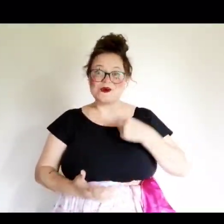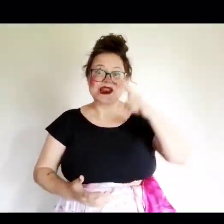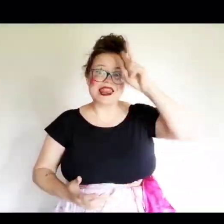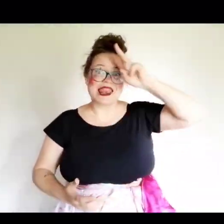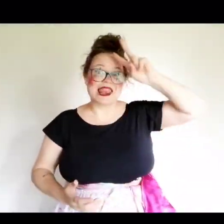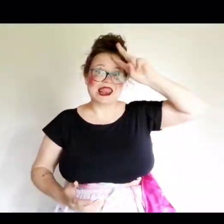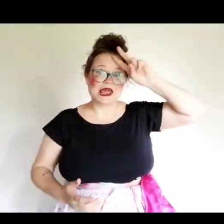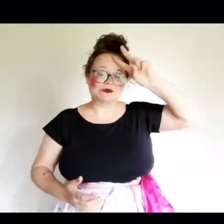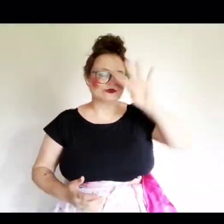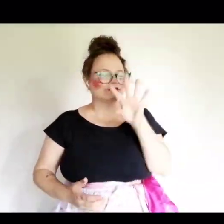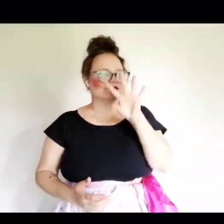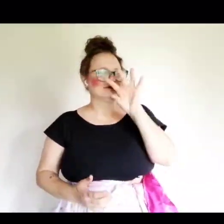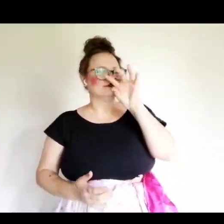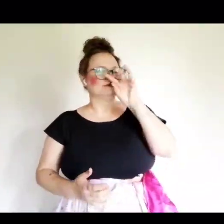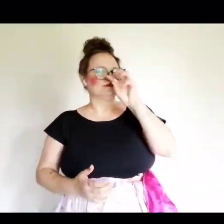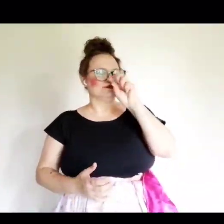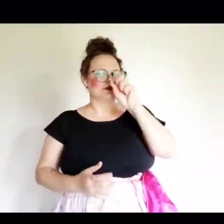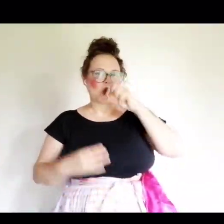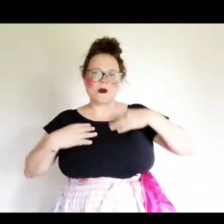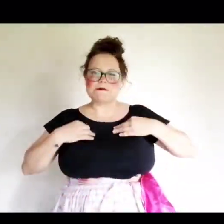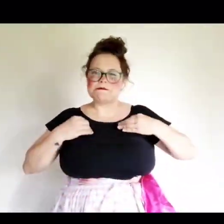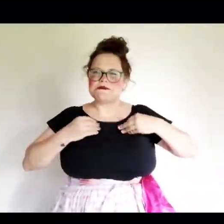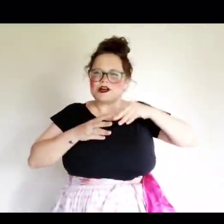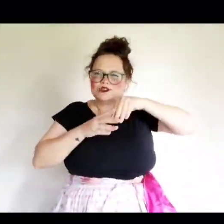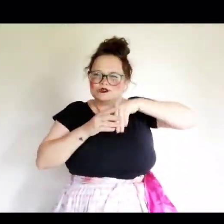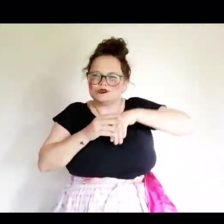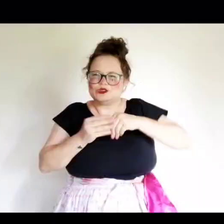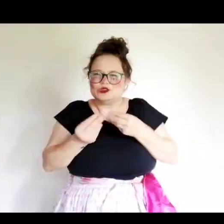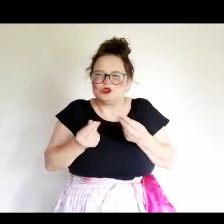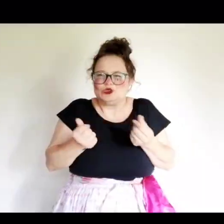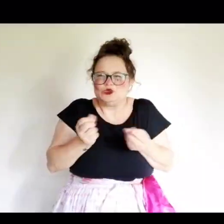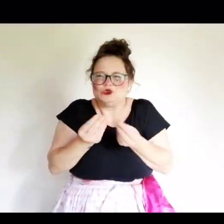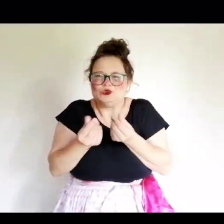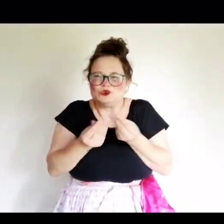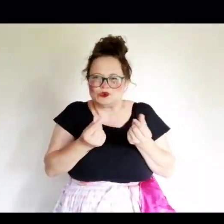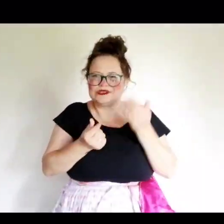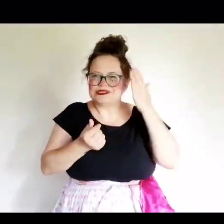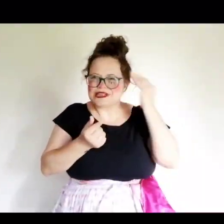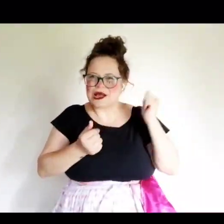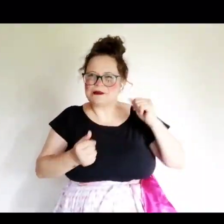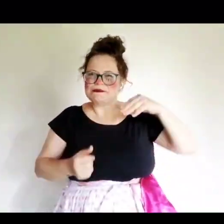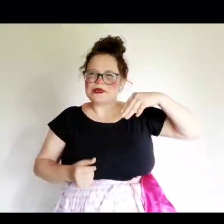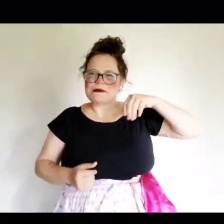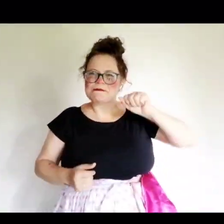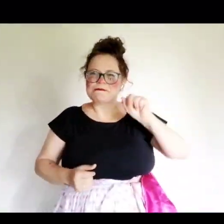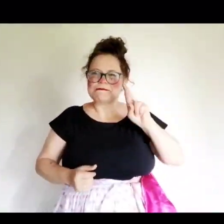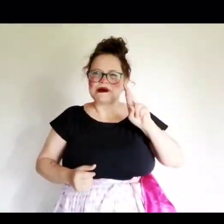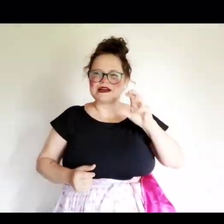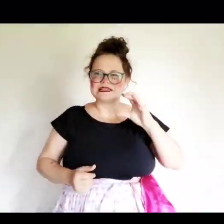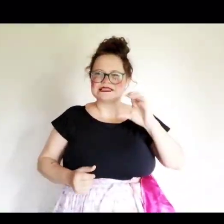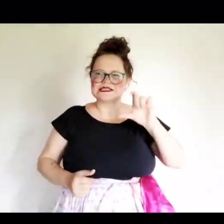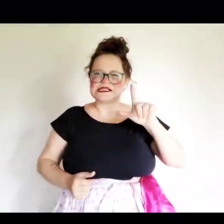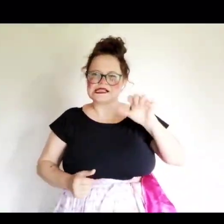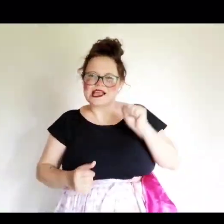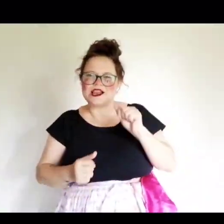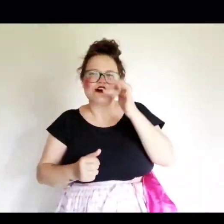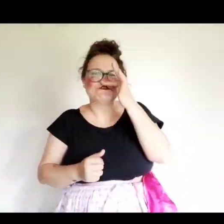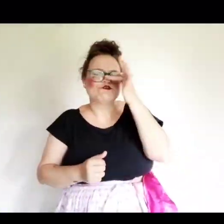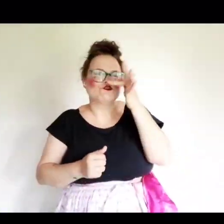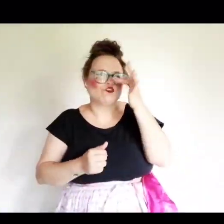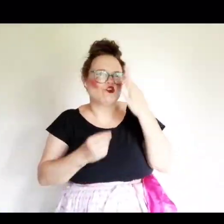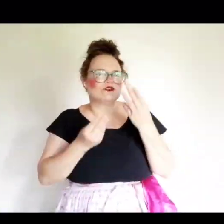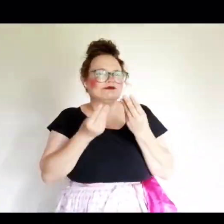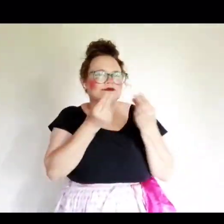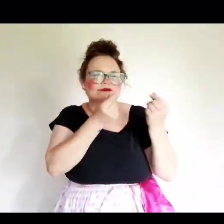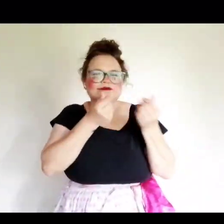encheu a boneca de pano dentro, igual da TV, de Marcela. Sabe aquela flor amarelinha, cheirosa?